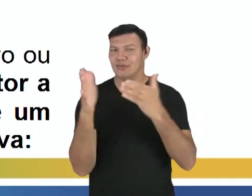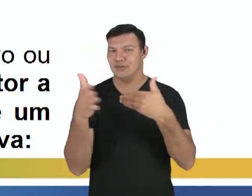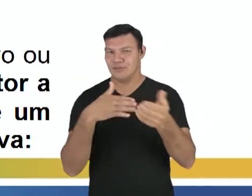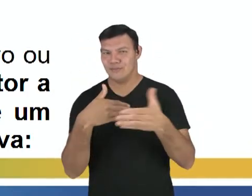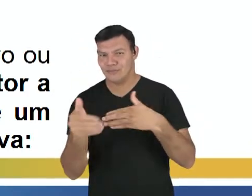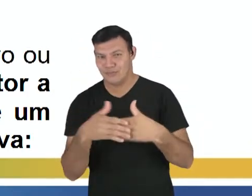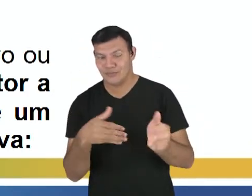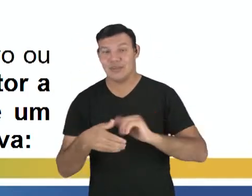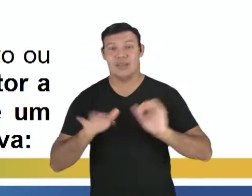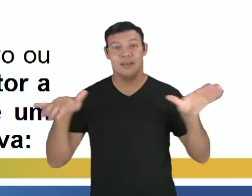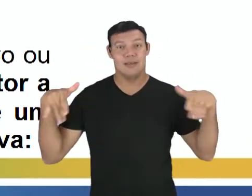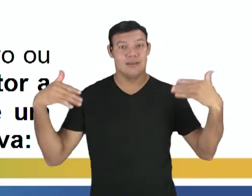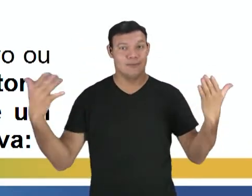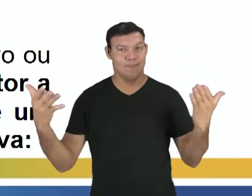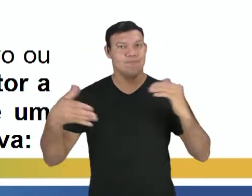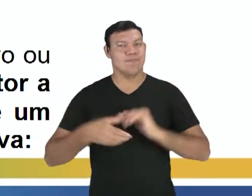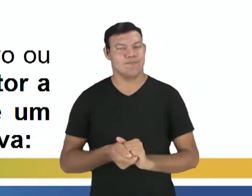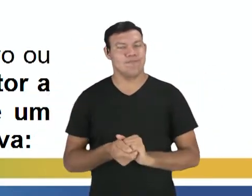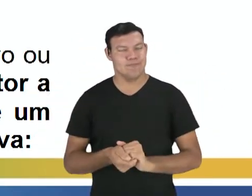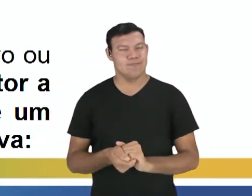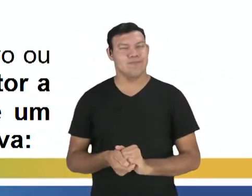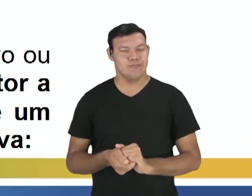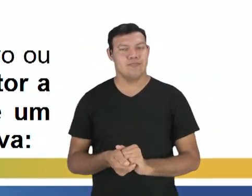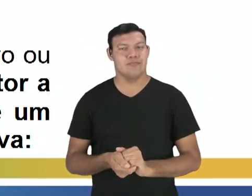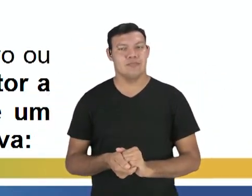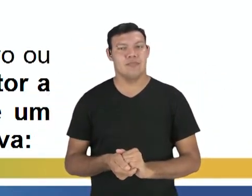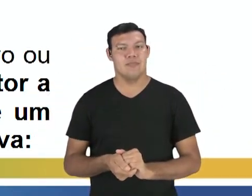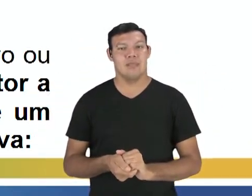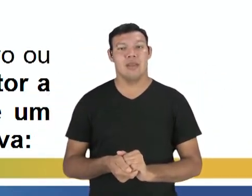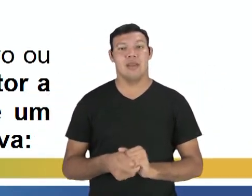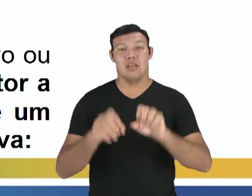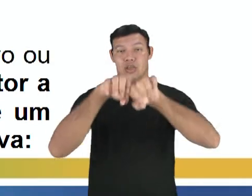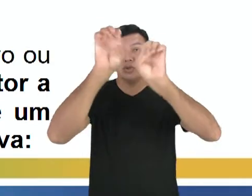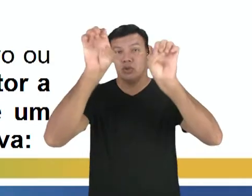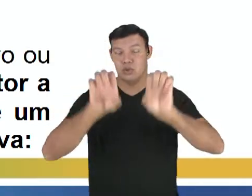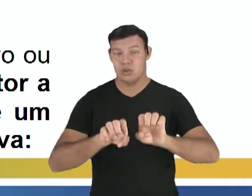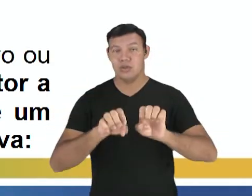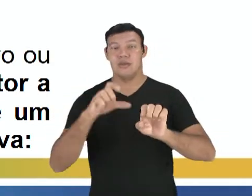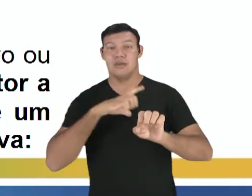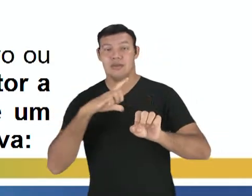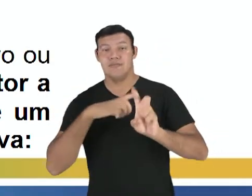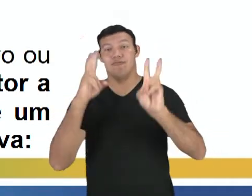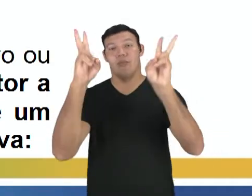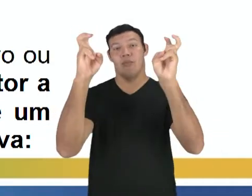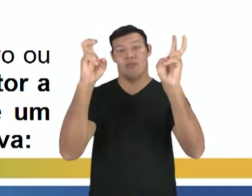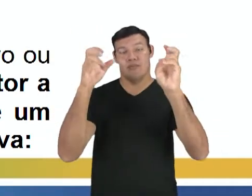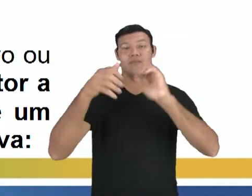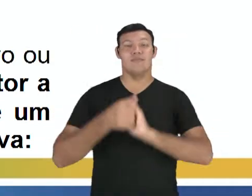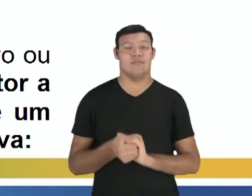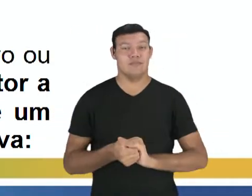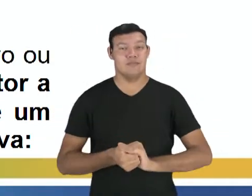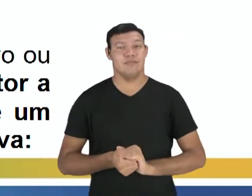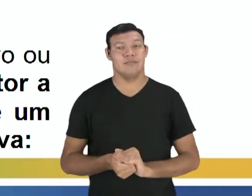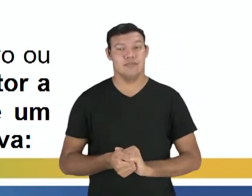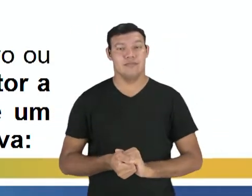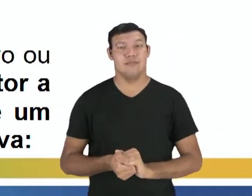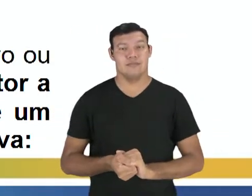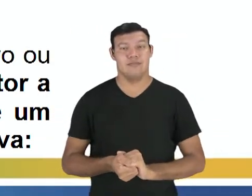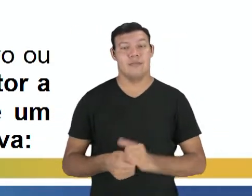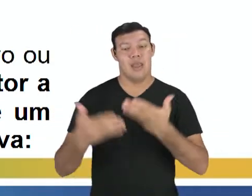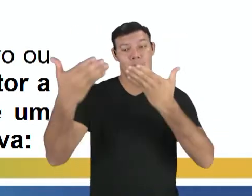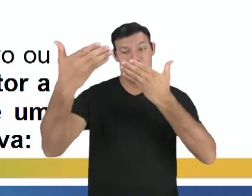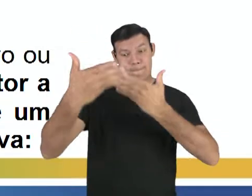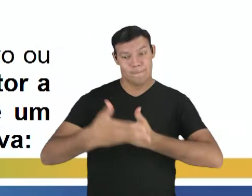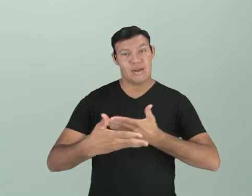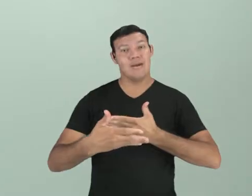assunto. Ou seja, o esquema vai se dar. Você vai ter um tema, a prova